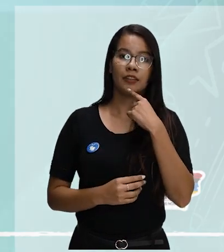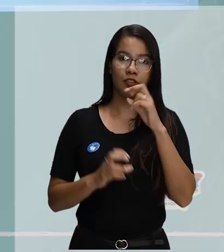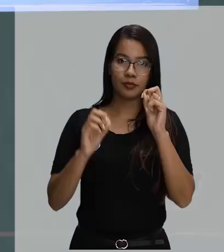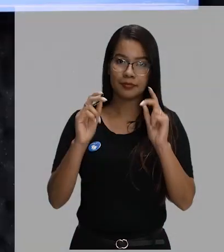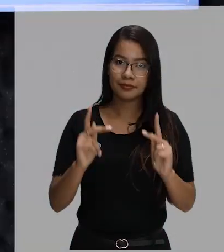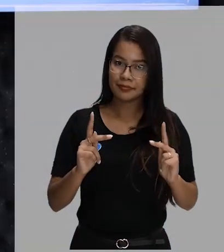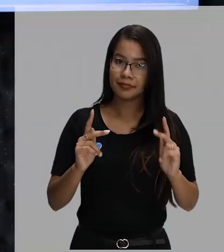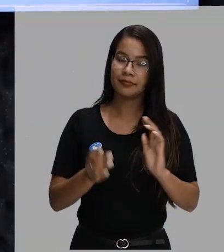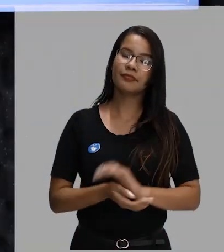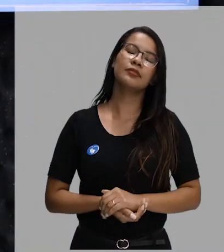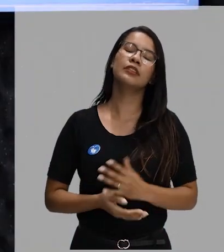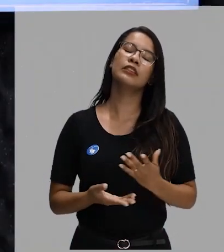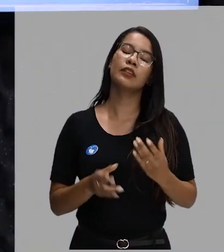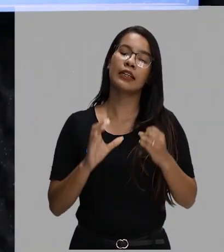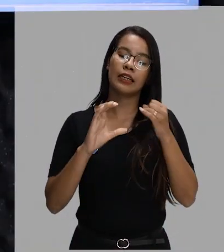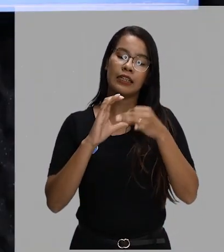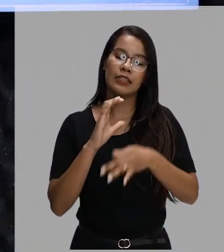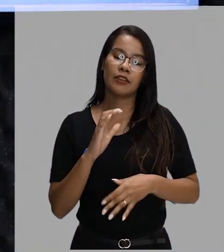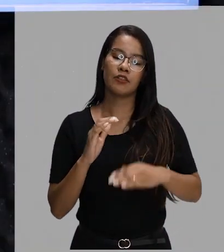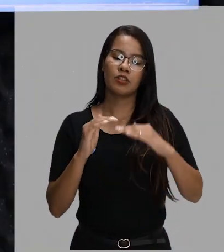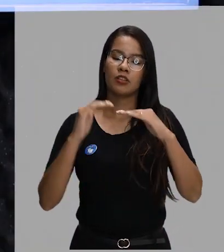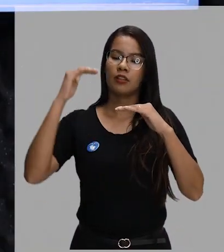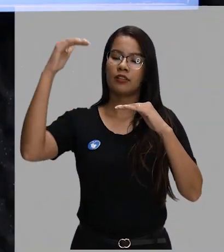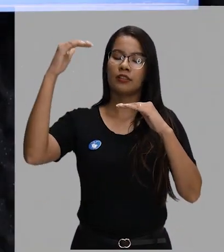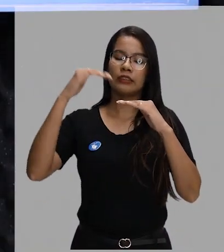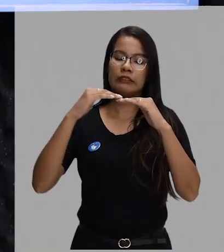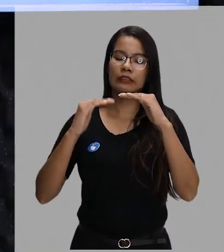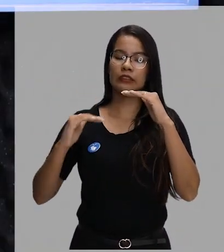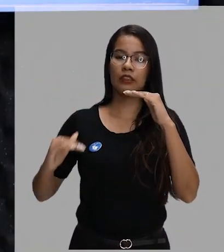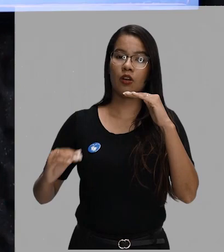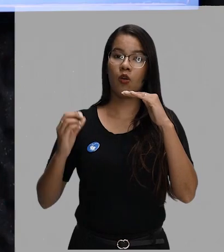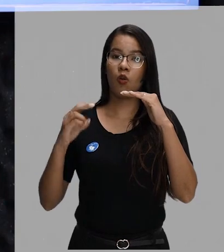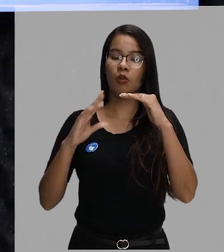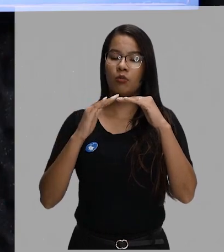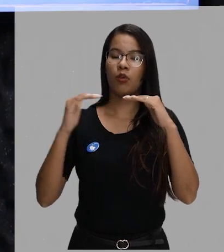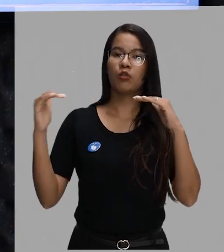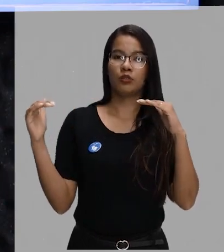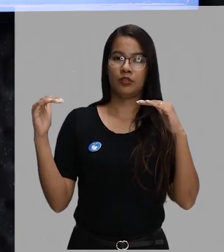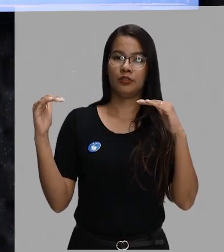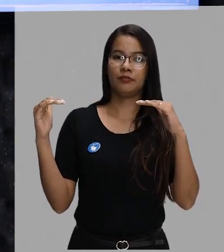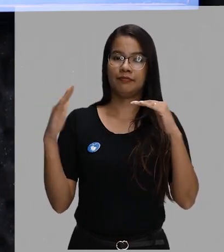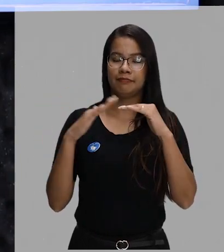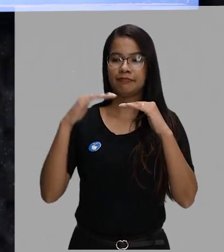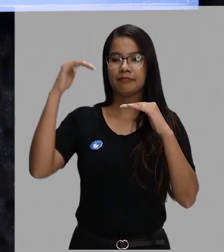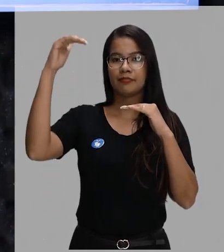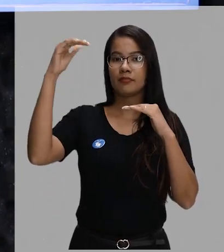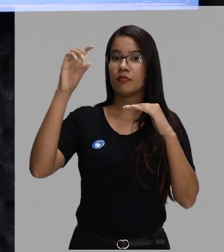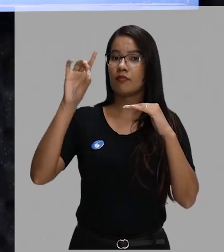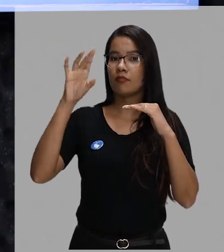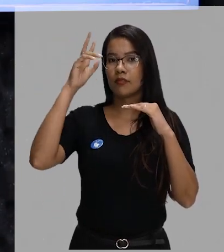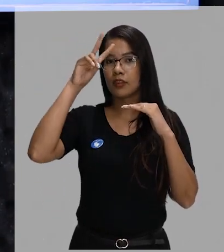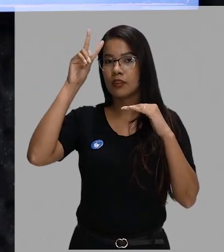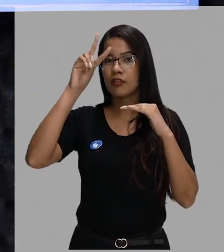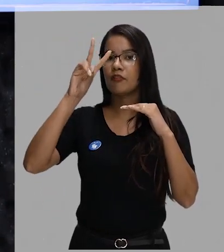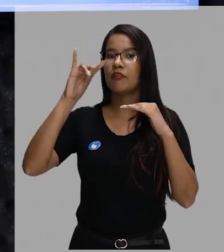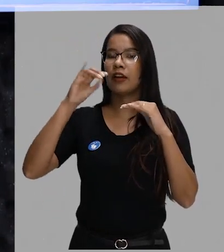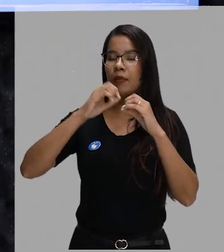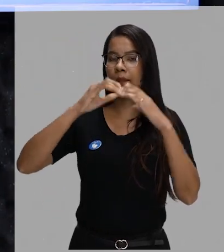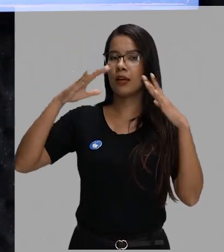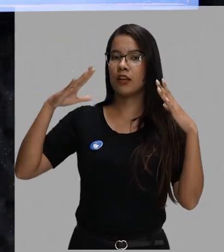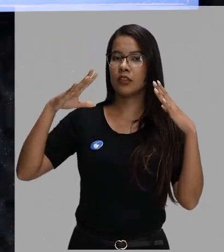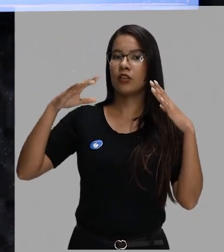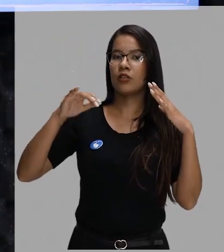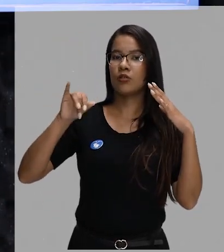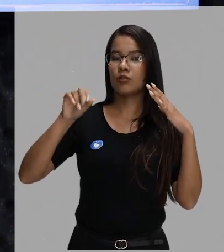essa é a característica de uma função crescente, decrescente e constante. Crescente, só lembrando, aumentar o x